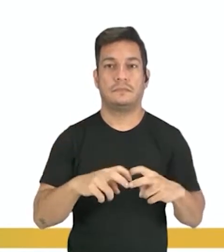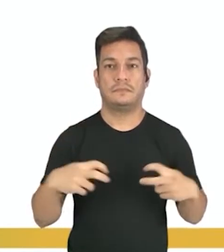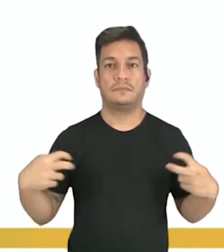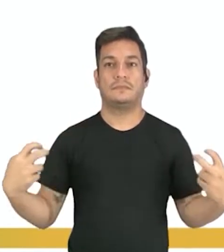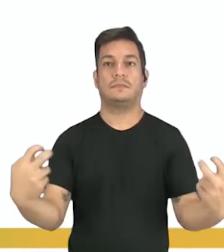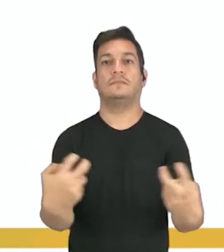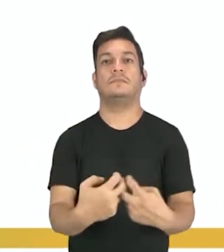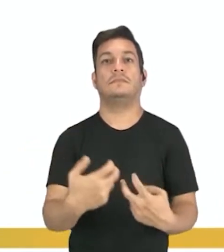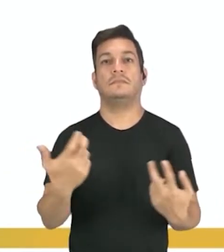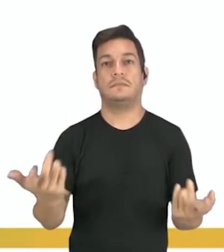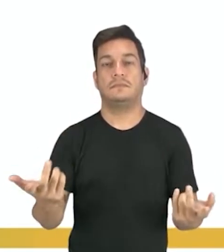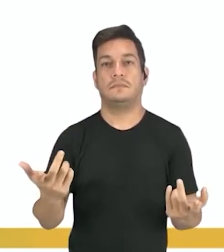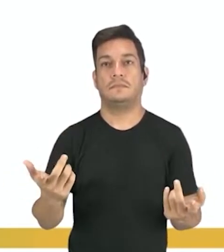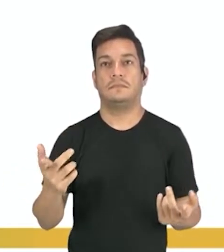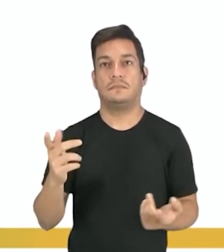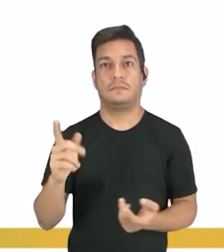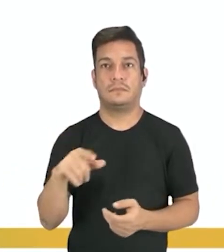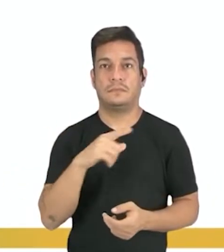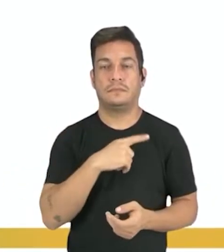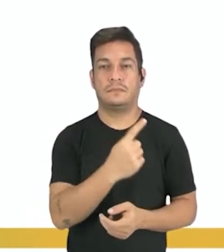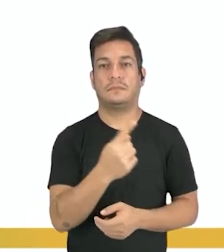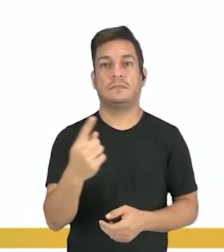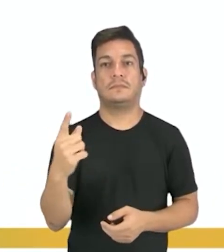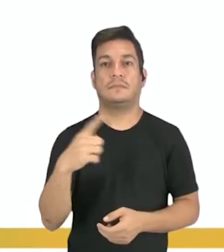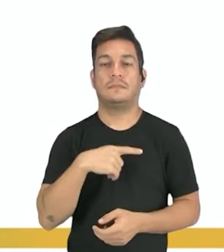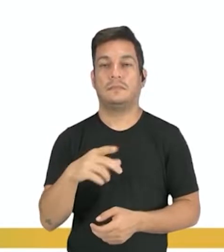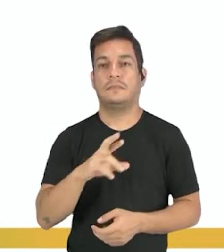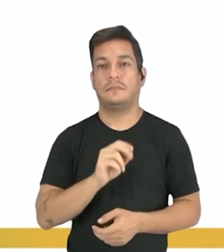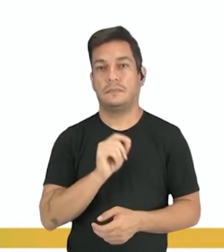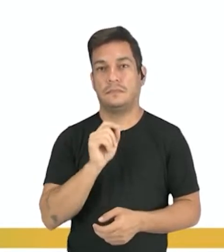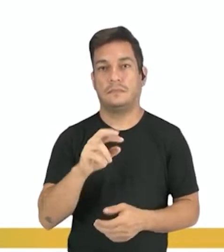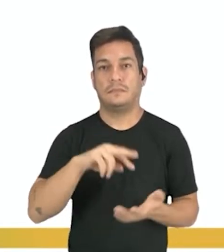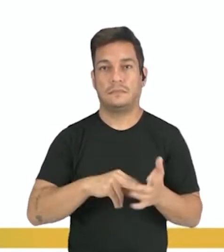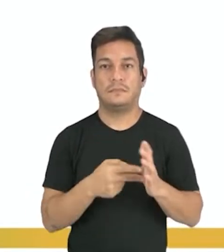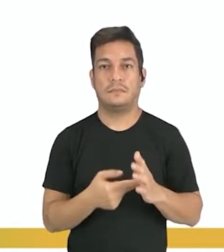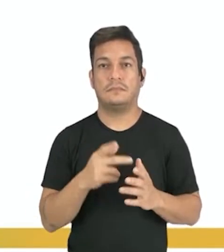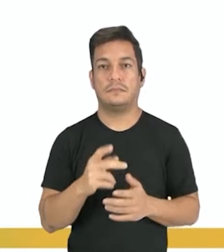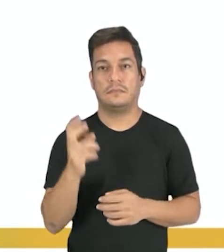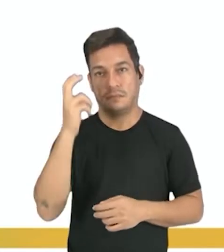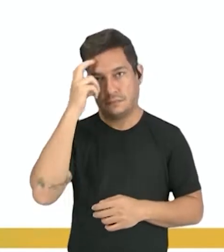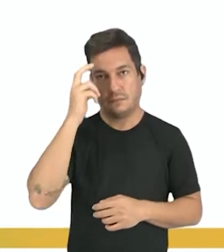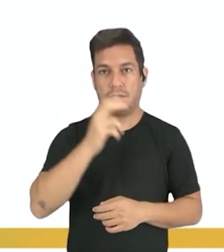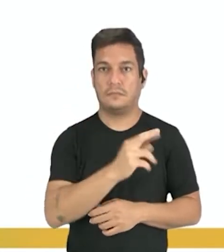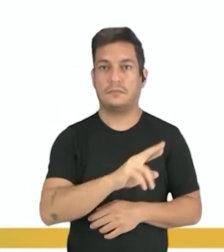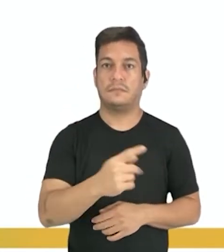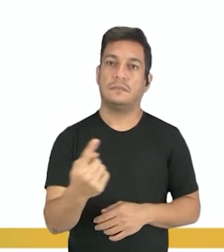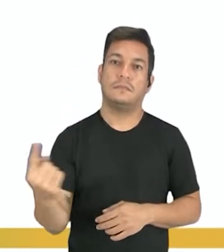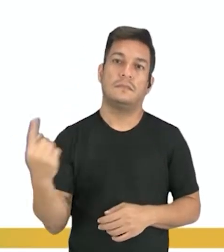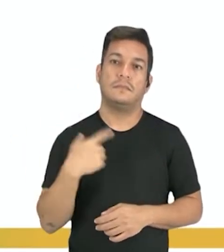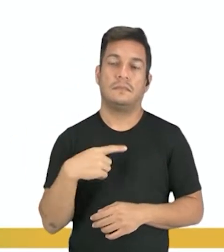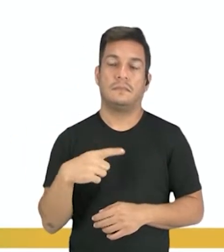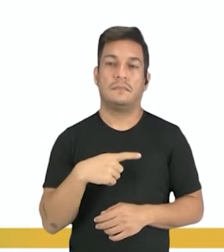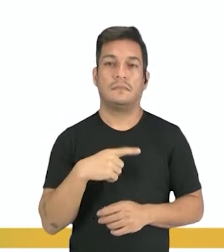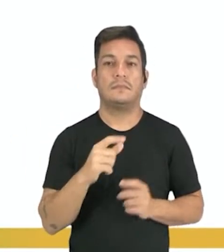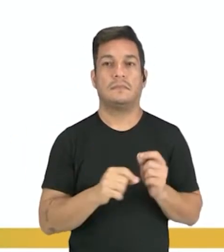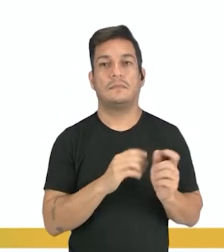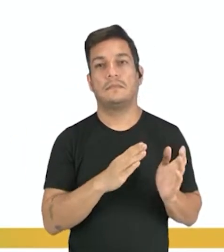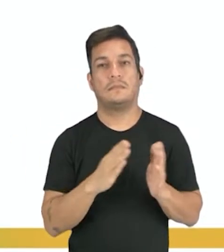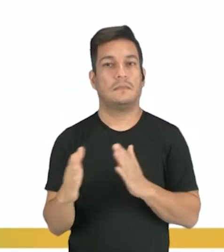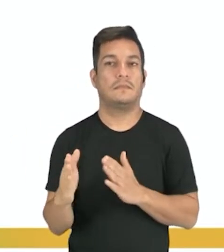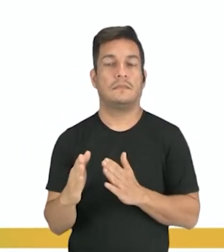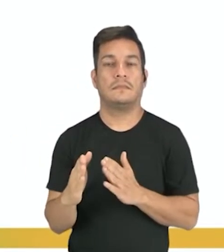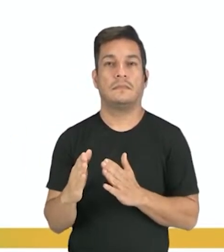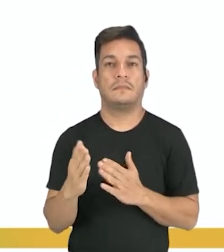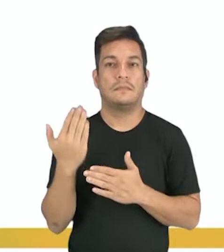círculos outras não e aí cada uma quer dizer uma coisa de cada cultura que veio né que passou pra gente